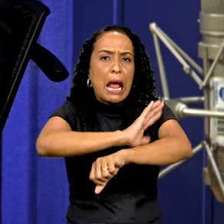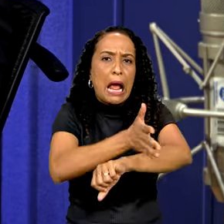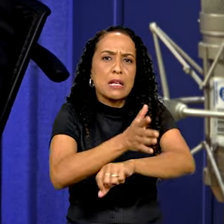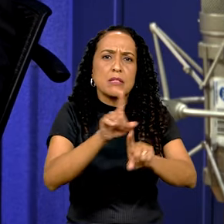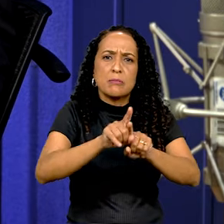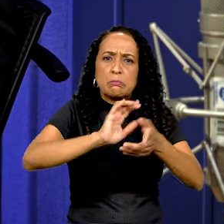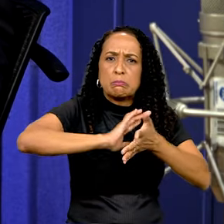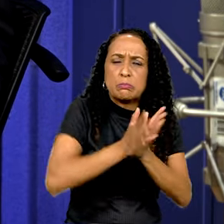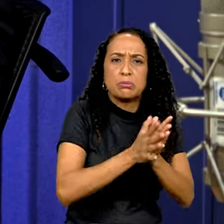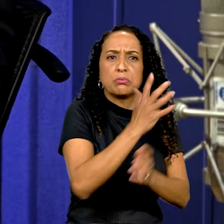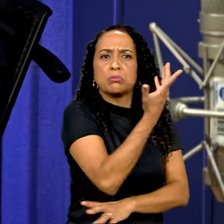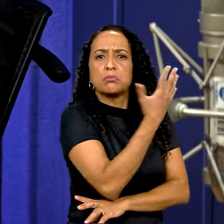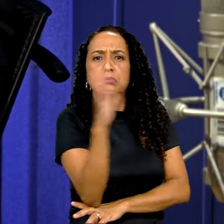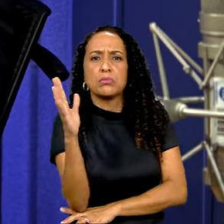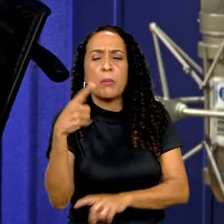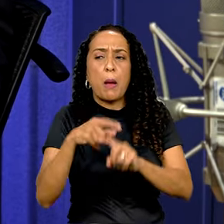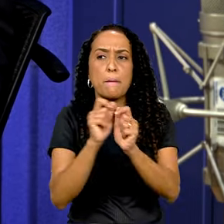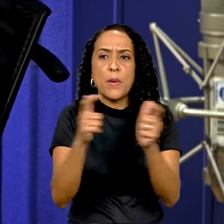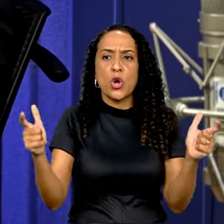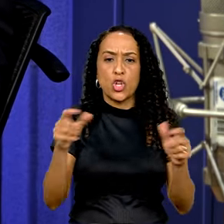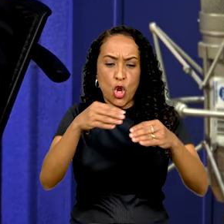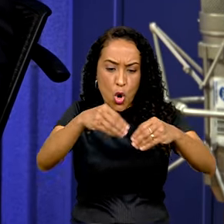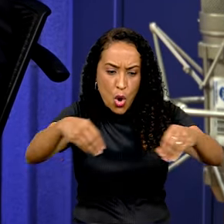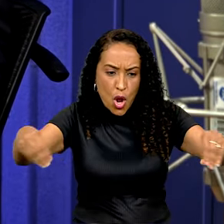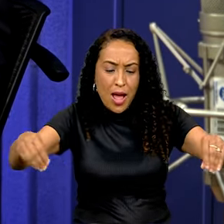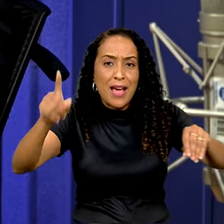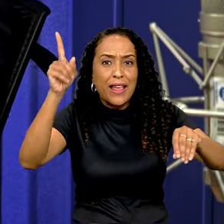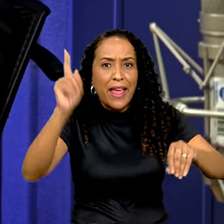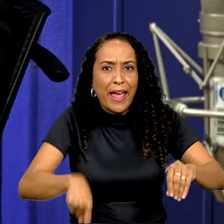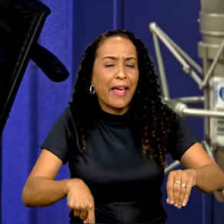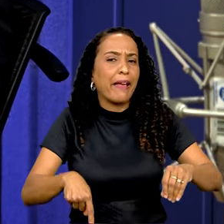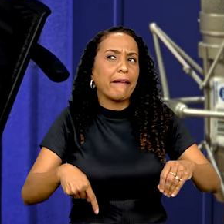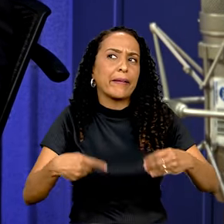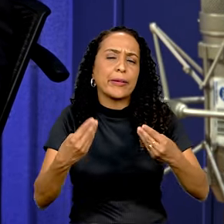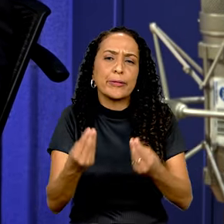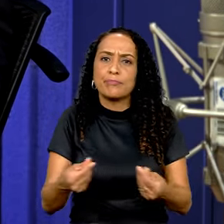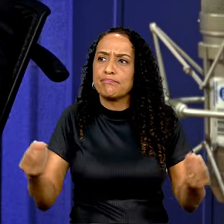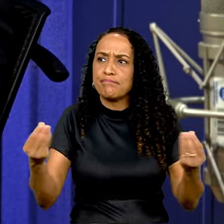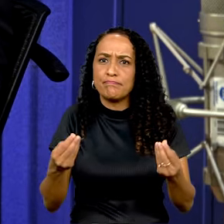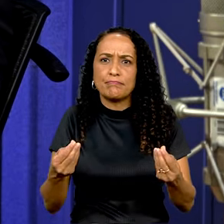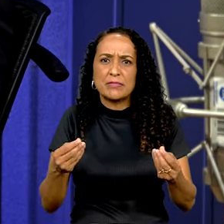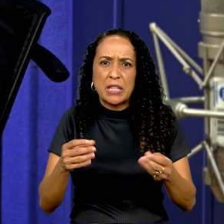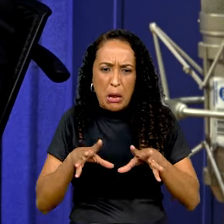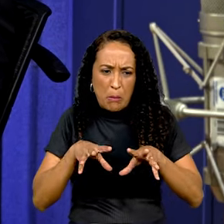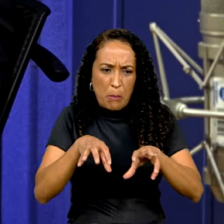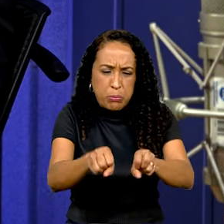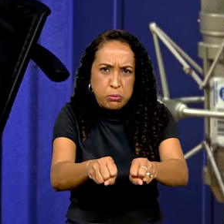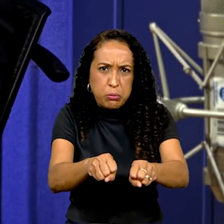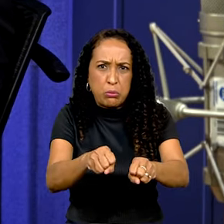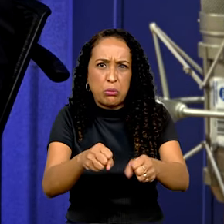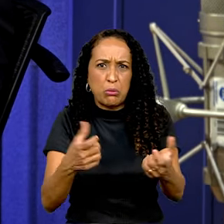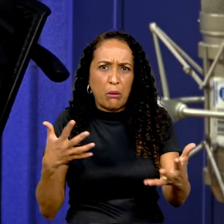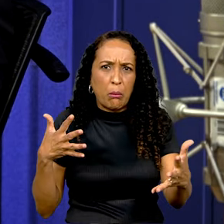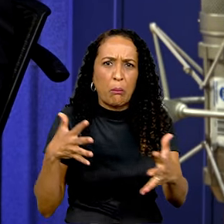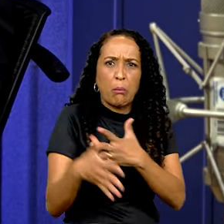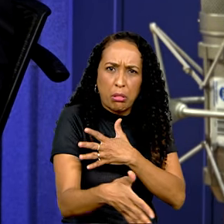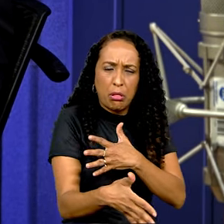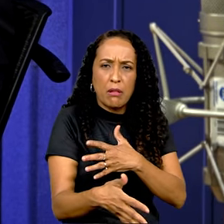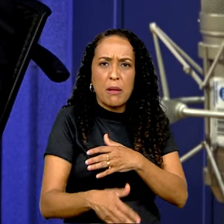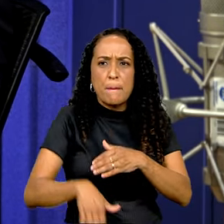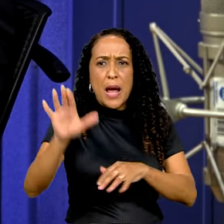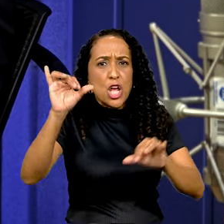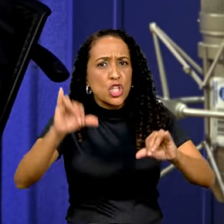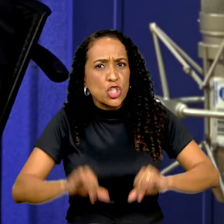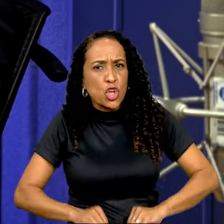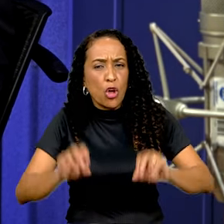ambiental também onde Na maioria dos territórios que são mais eh atacados não digamos assim que